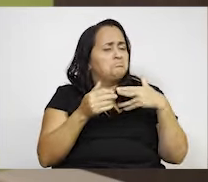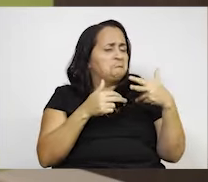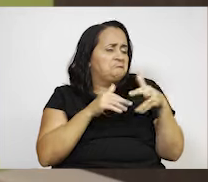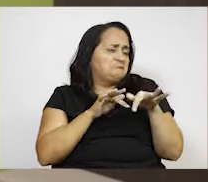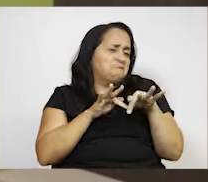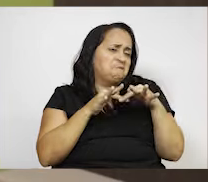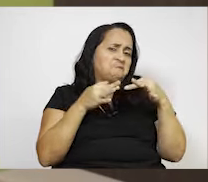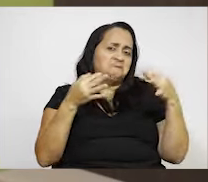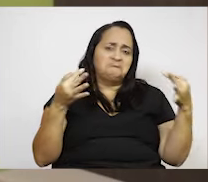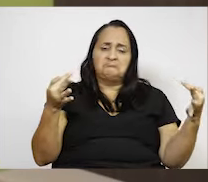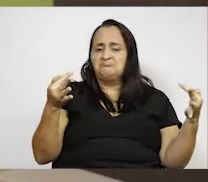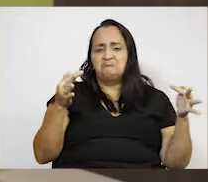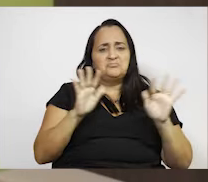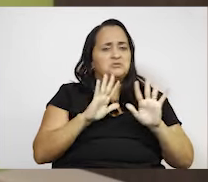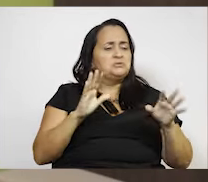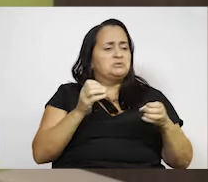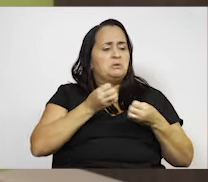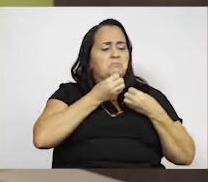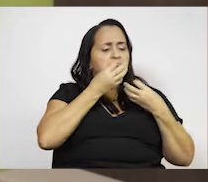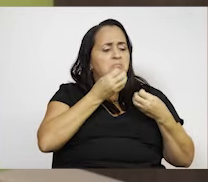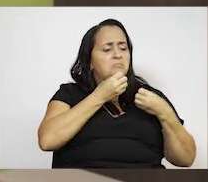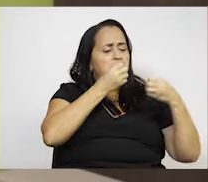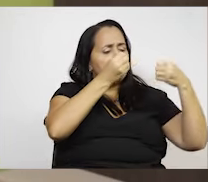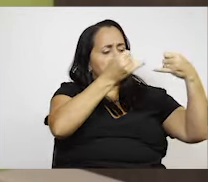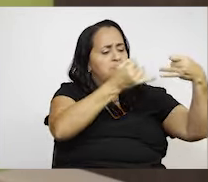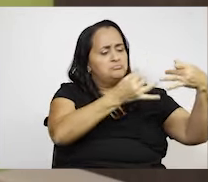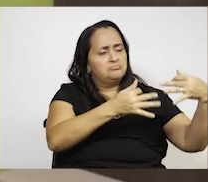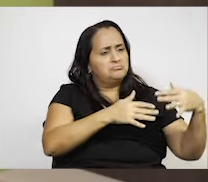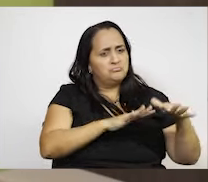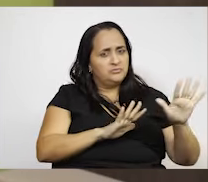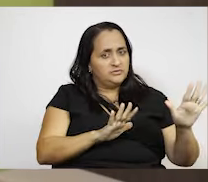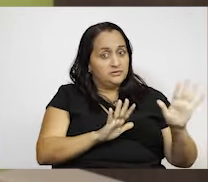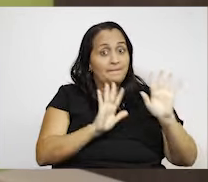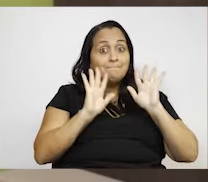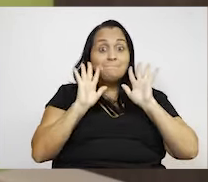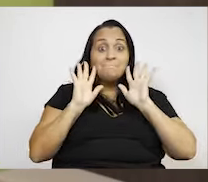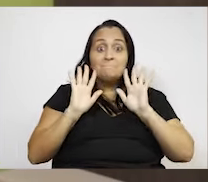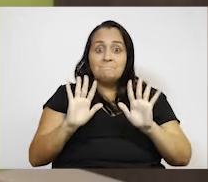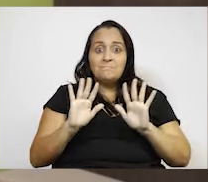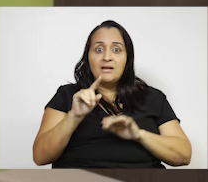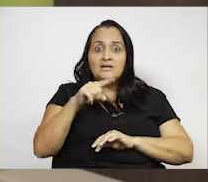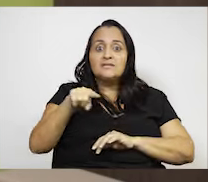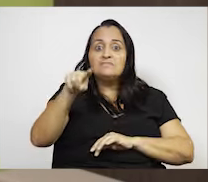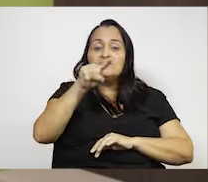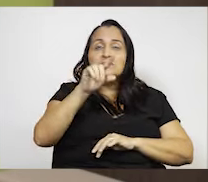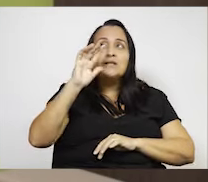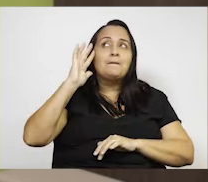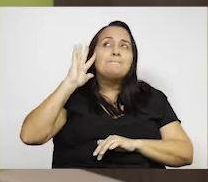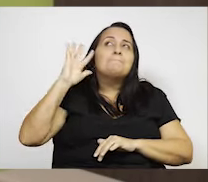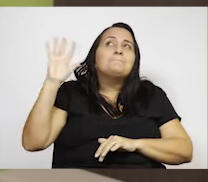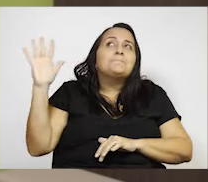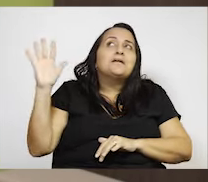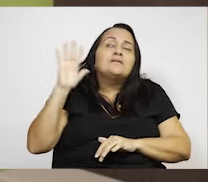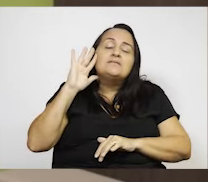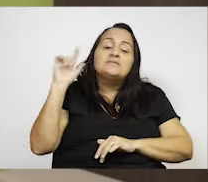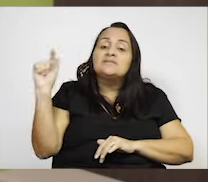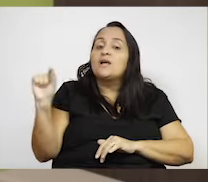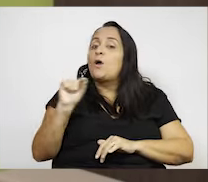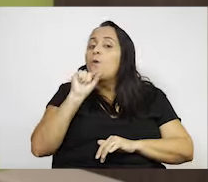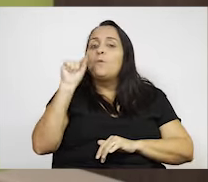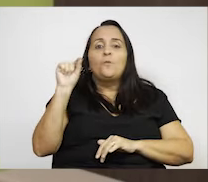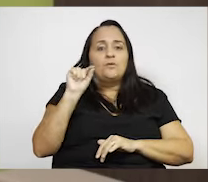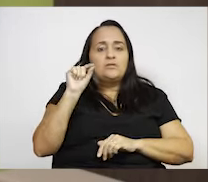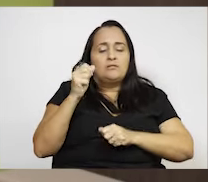diz, comentar por comentar. Eu quero que você comece a pensar e formar comentários